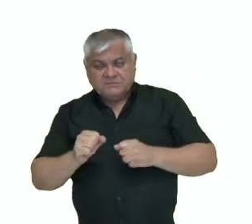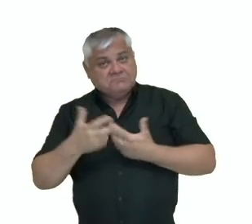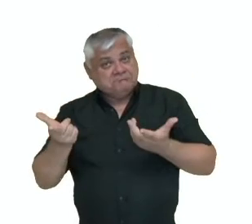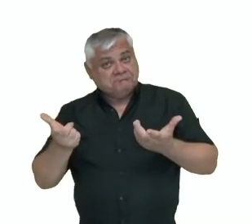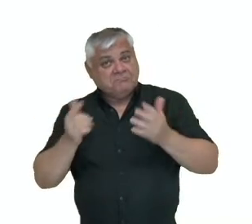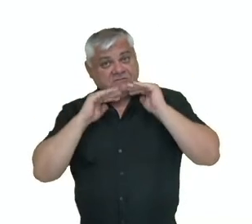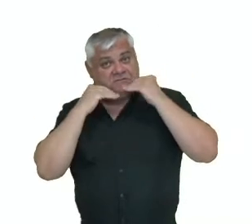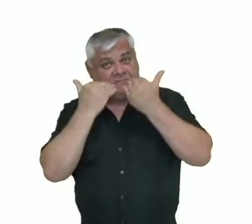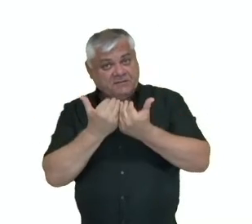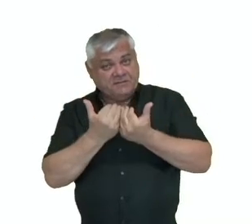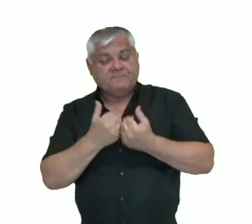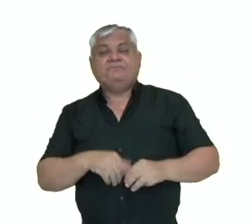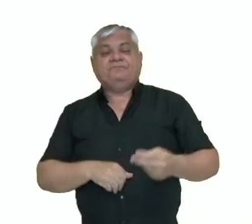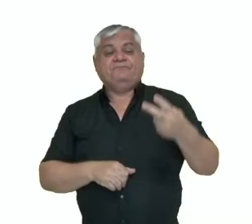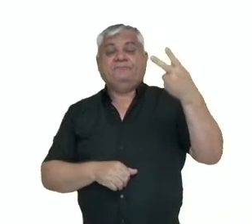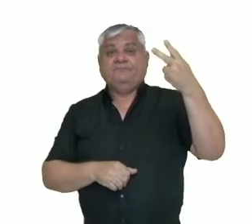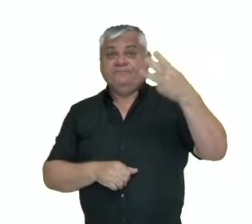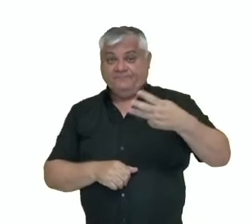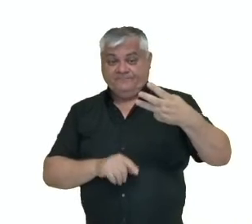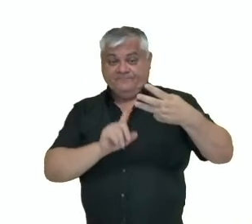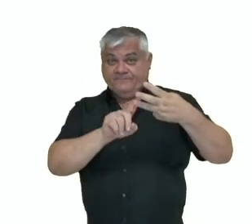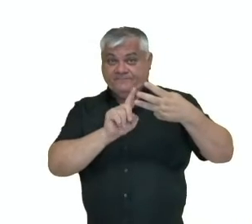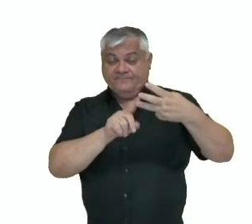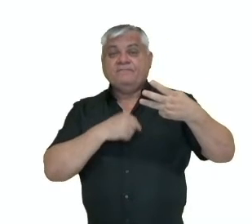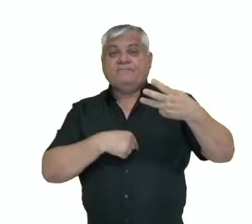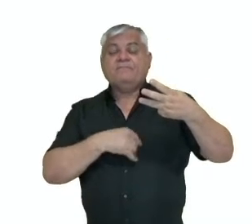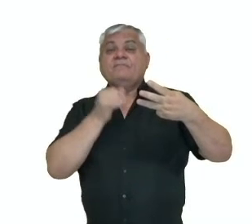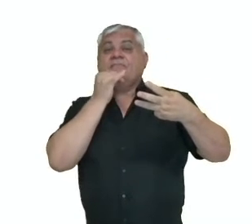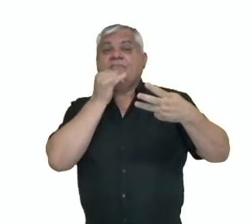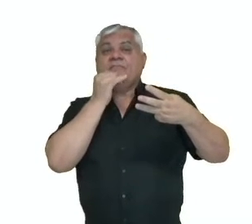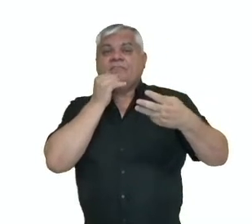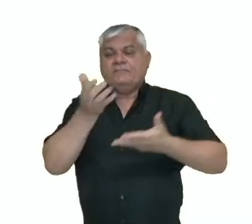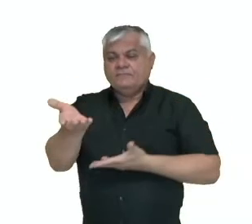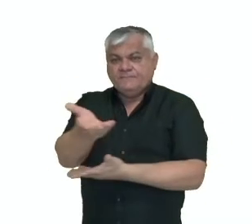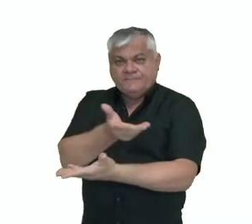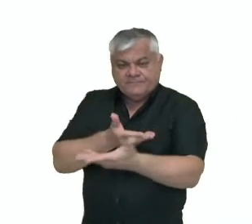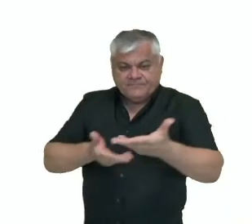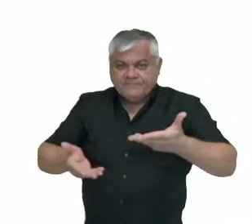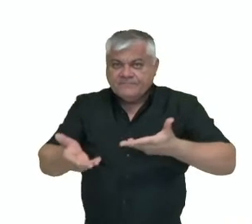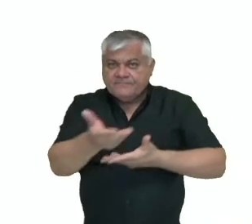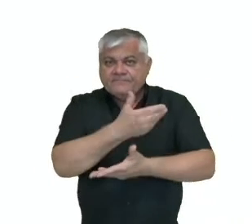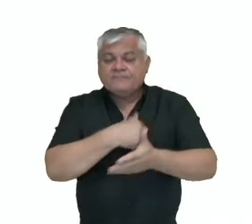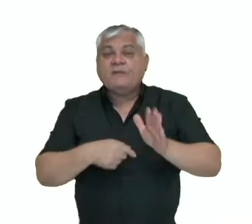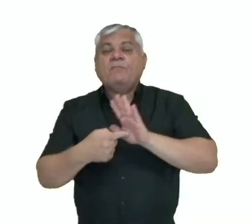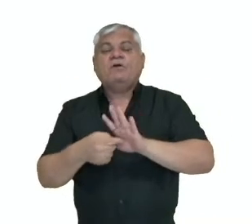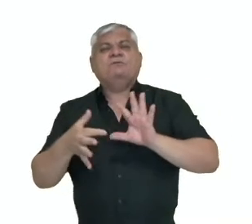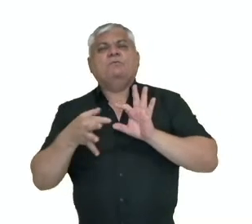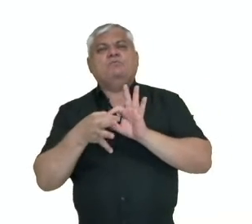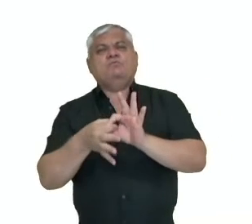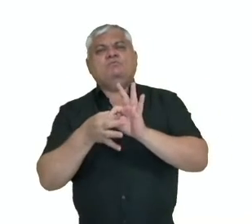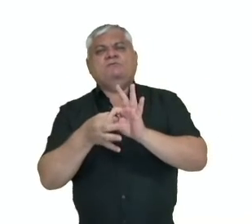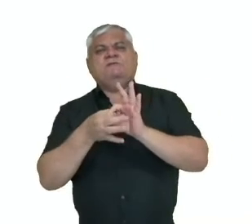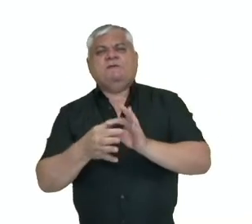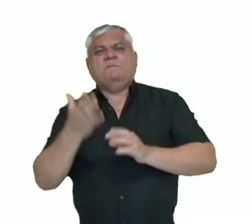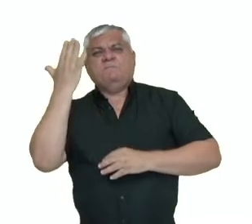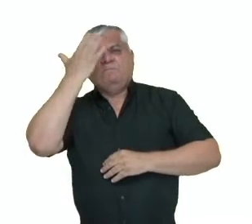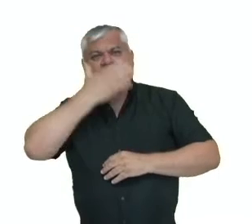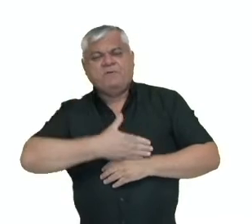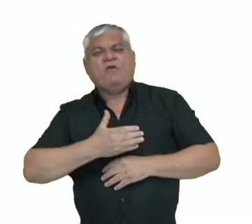Assembleias Gerais. E a terceira, a intercooperação demonstra o papel de união do espírito